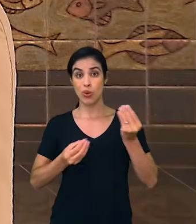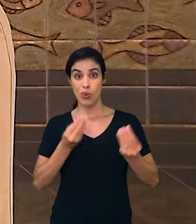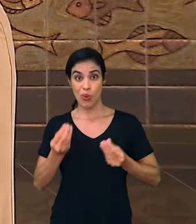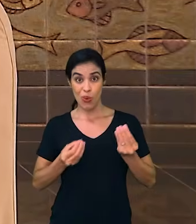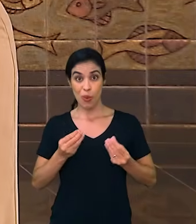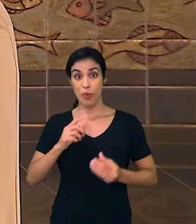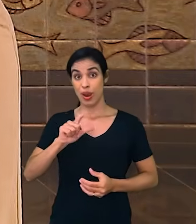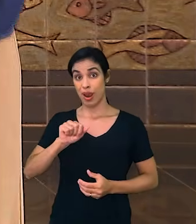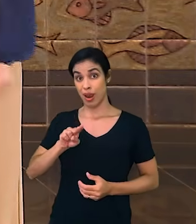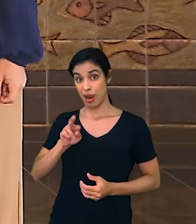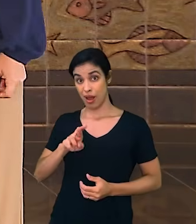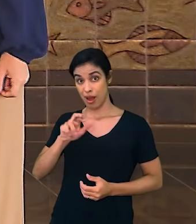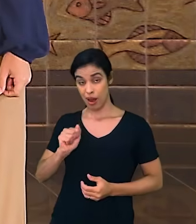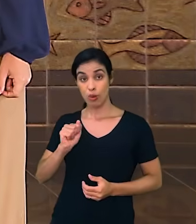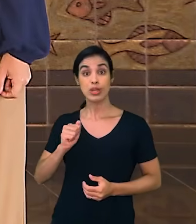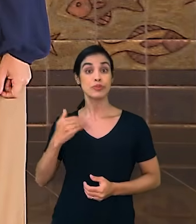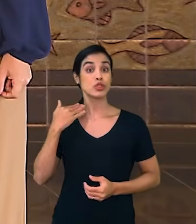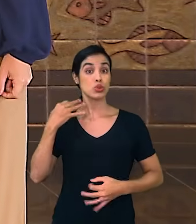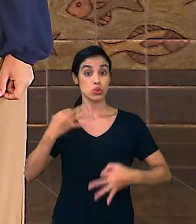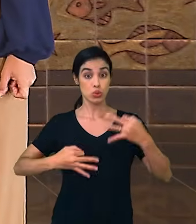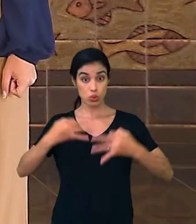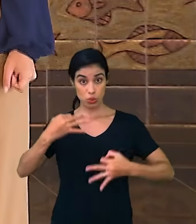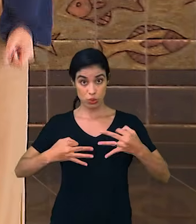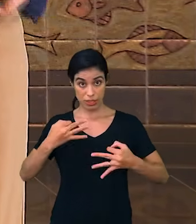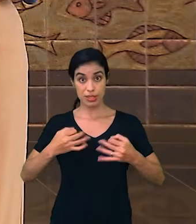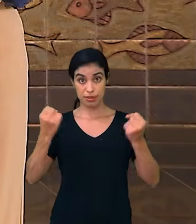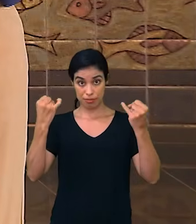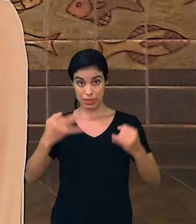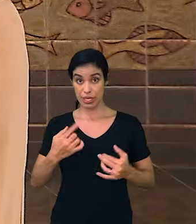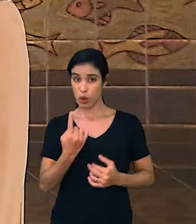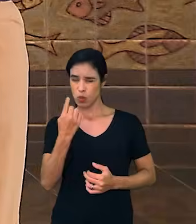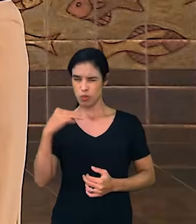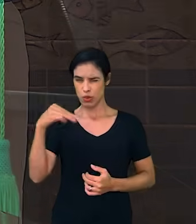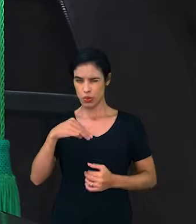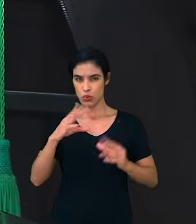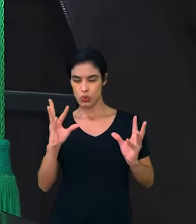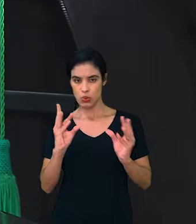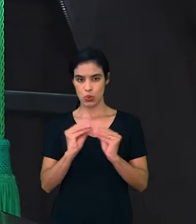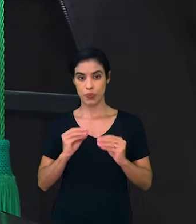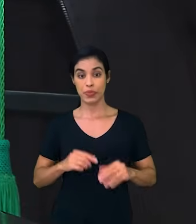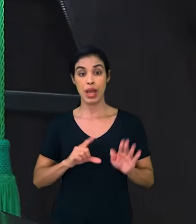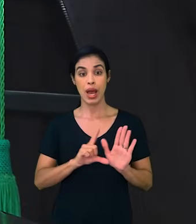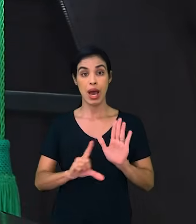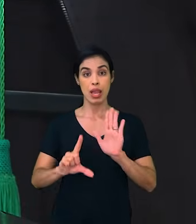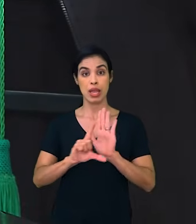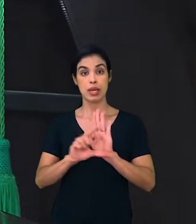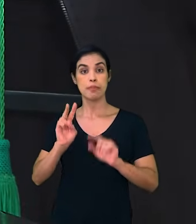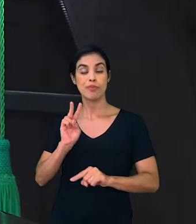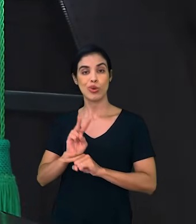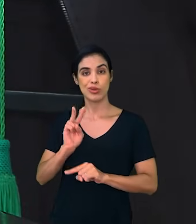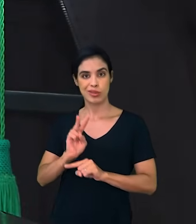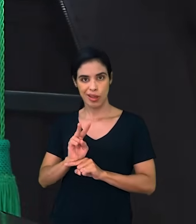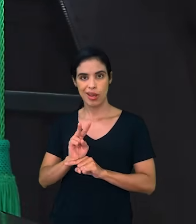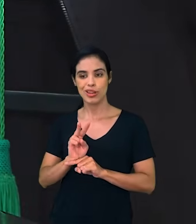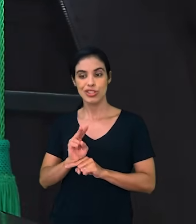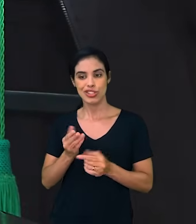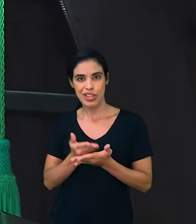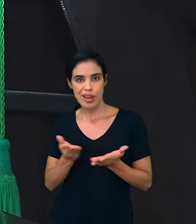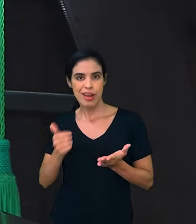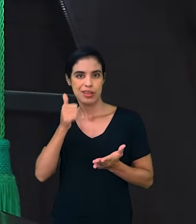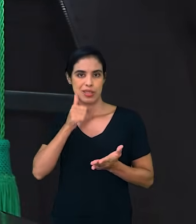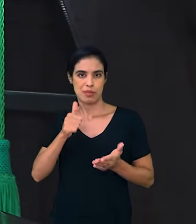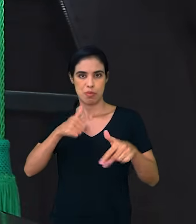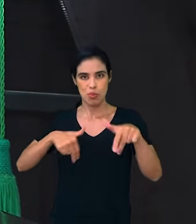Laura Moraes, do TRT da 10ª Região, explica em um minuto. Vamos ver. A lei protege as mulheres e a